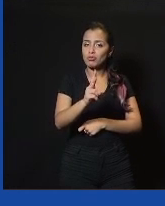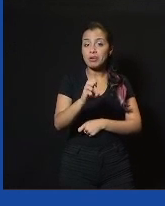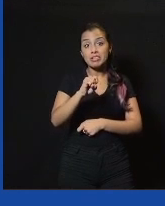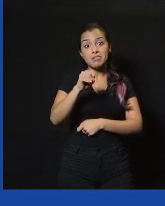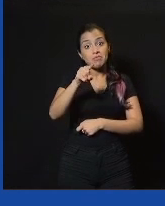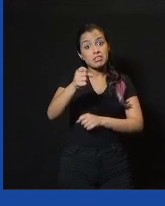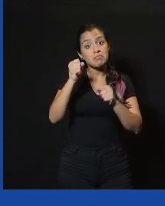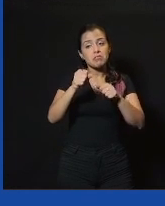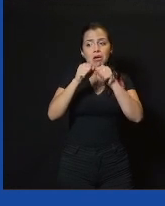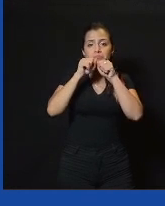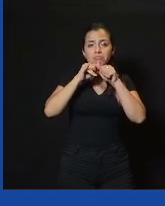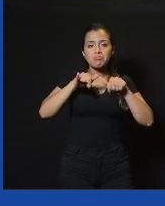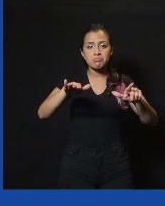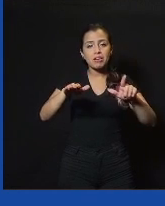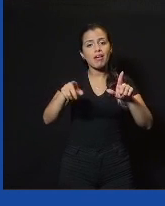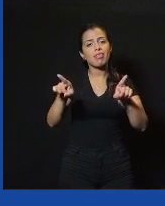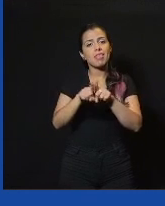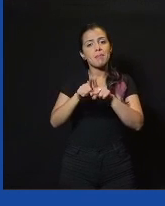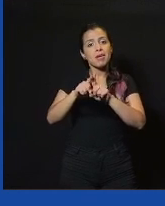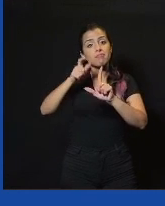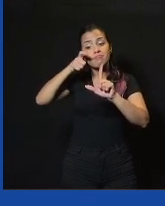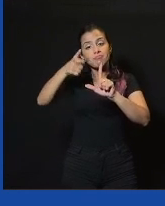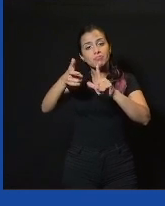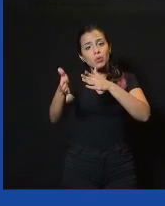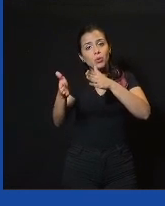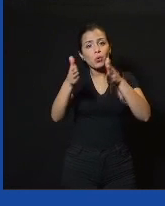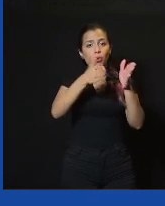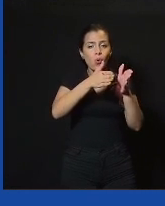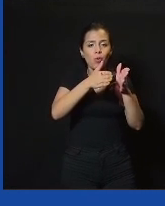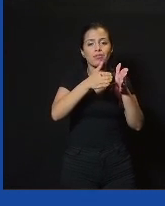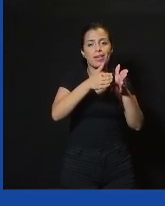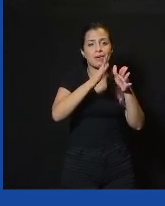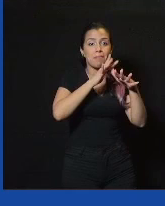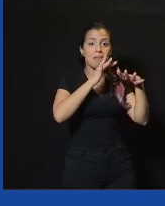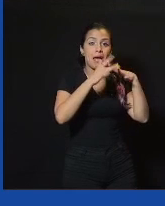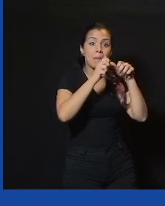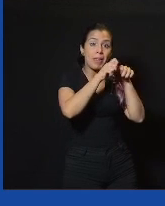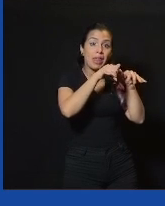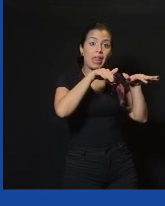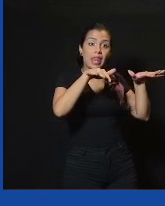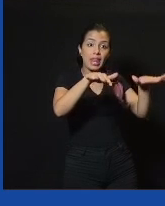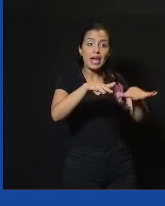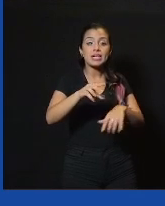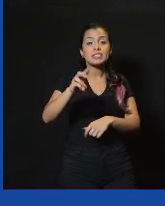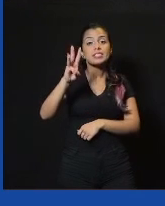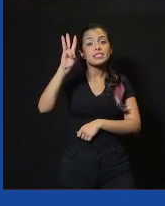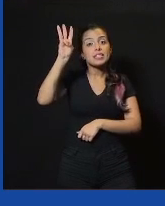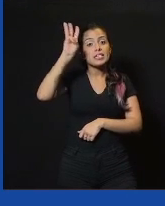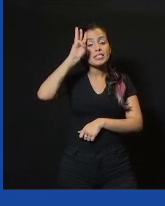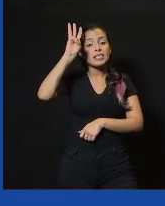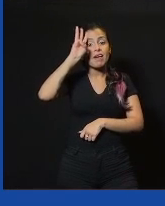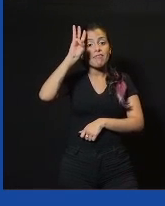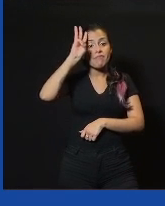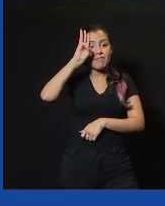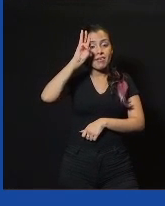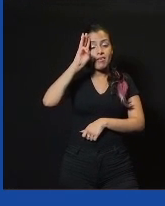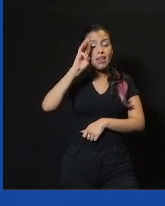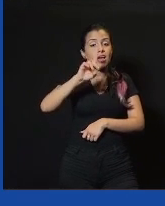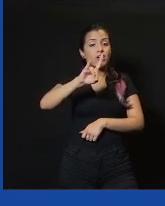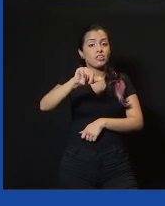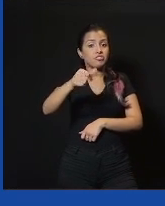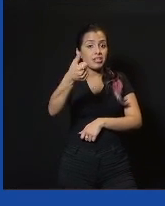divulgar para os amigos, inimigos e, enfim, nas redes sociais, para os desconhecidos. Na terça-feira que vem, dia 6, às 5